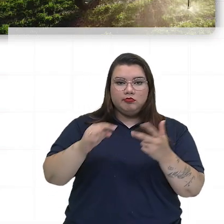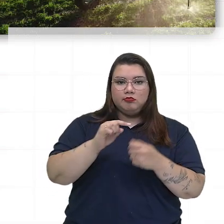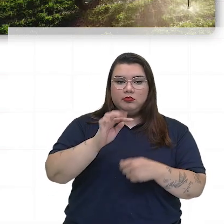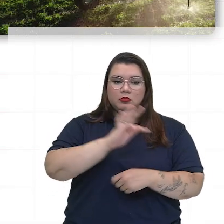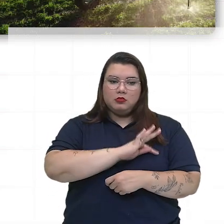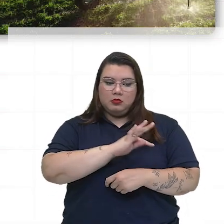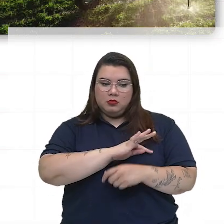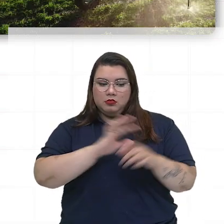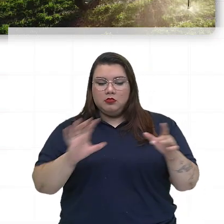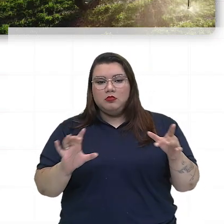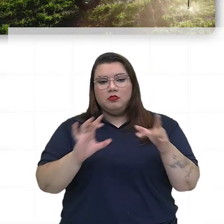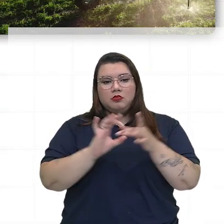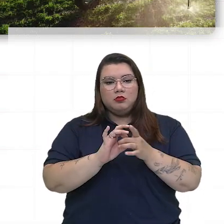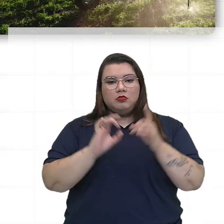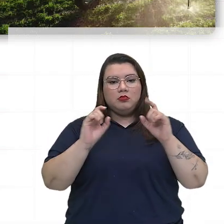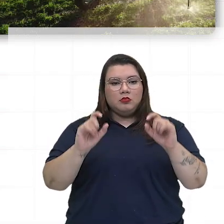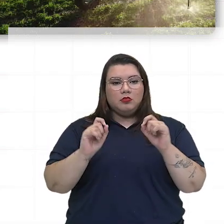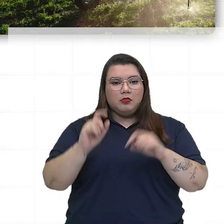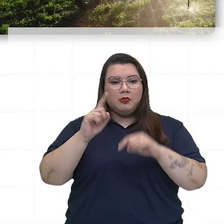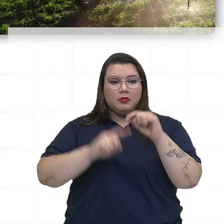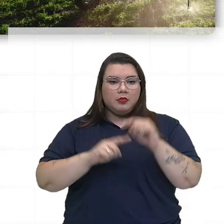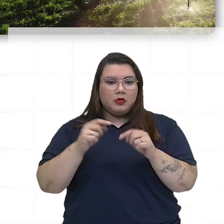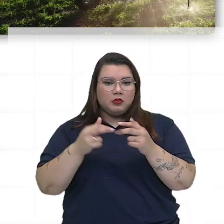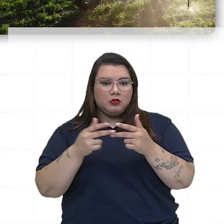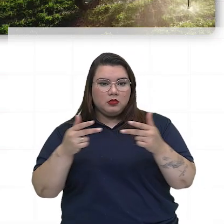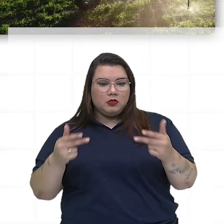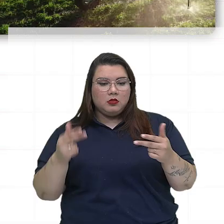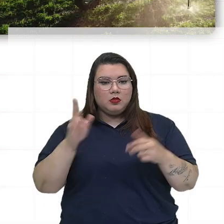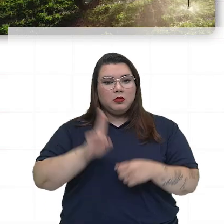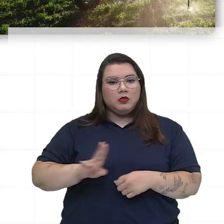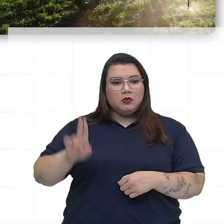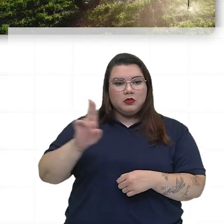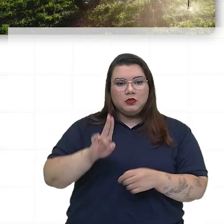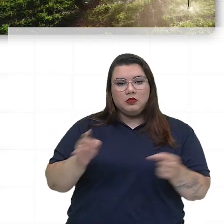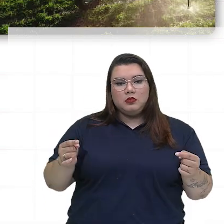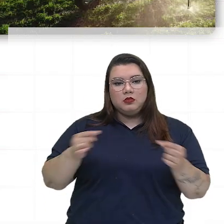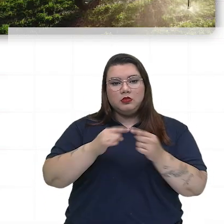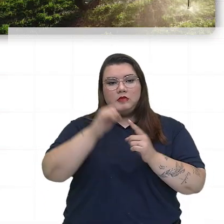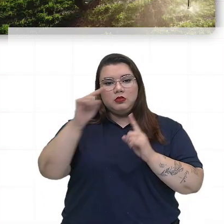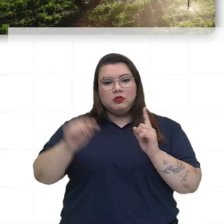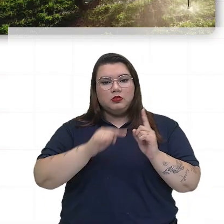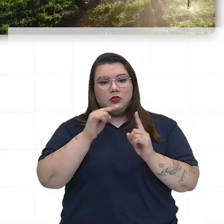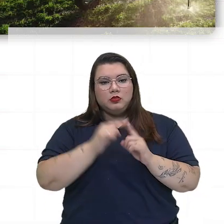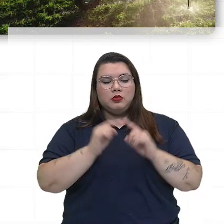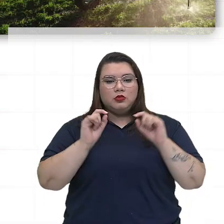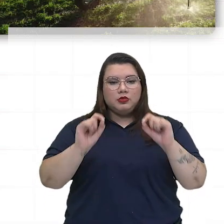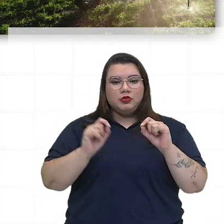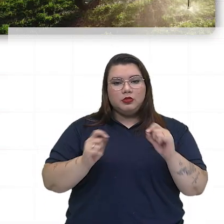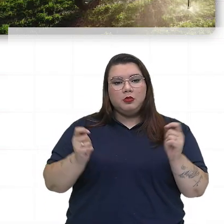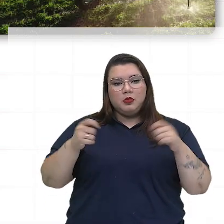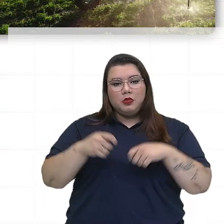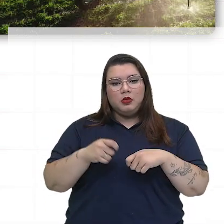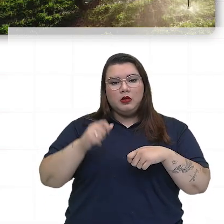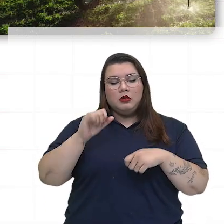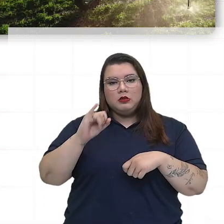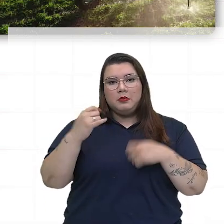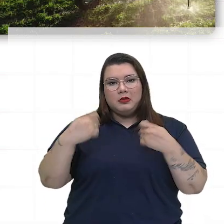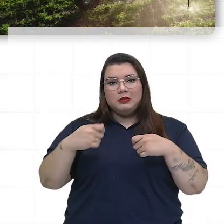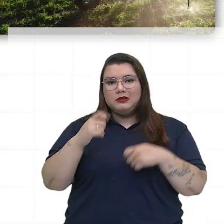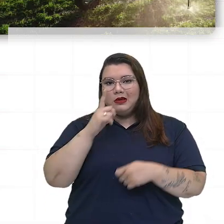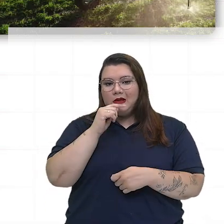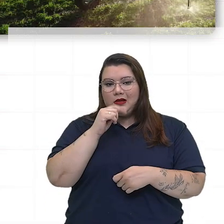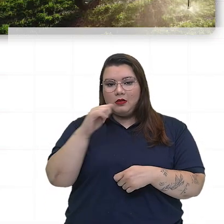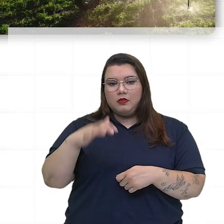técnicas vão estar ligadas, consequentemente, a equipamentos que acabam sendo empregados, né, com o objetivo de quê? De suprir